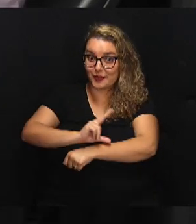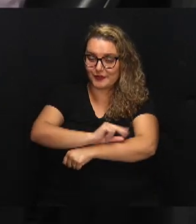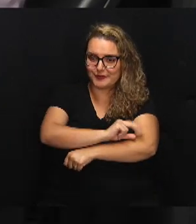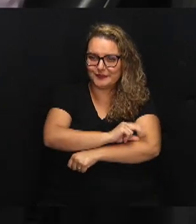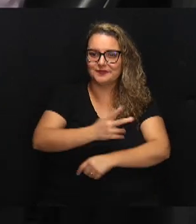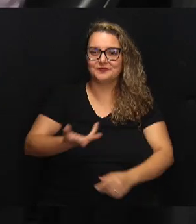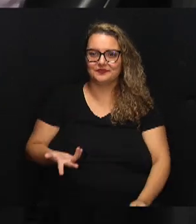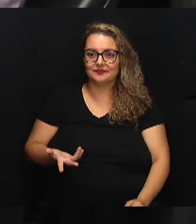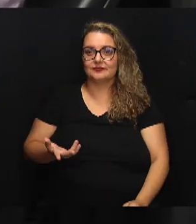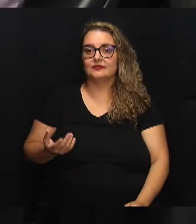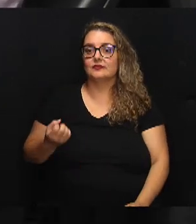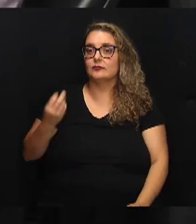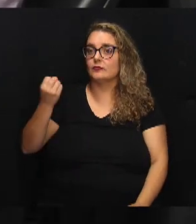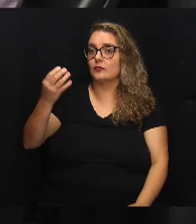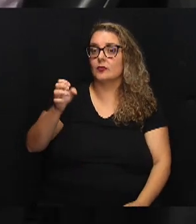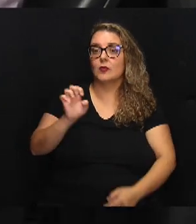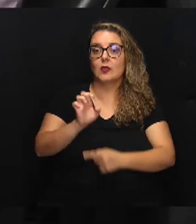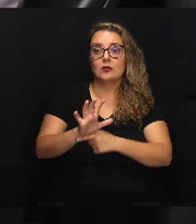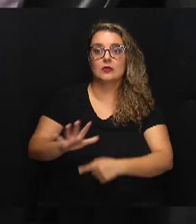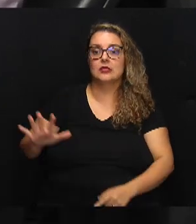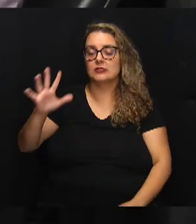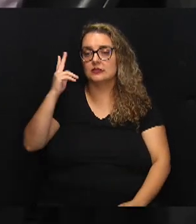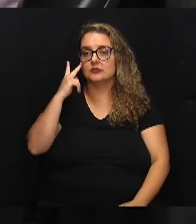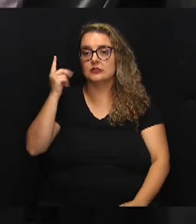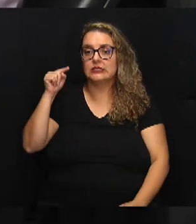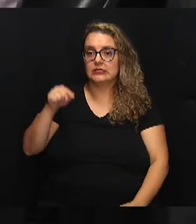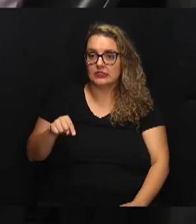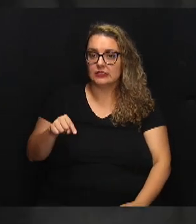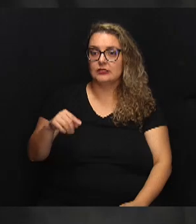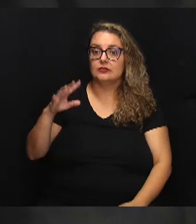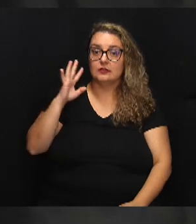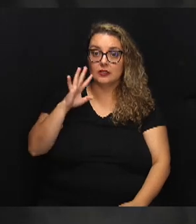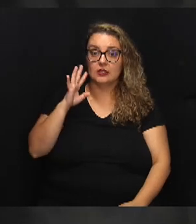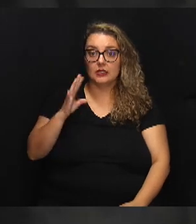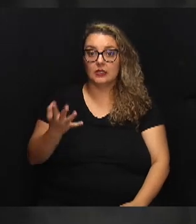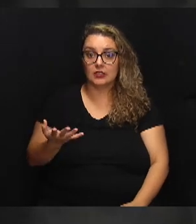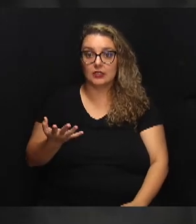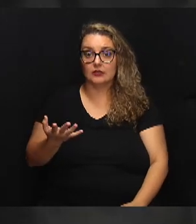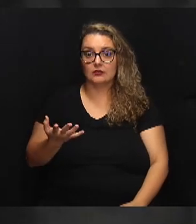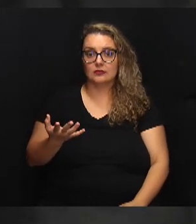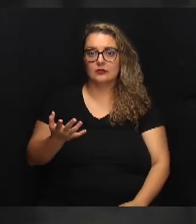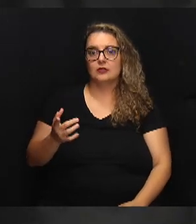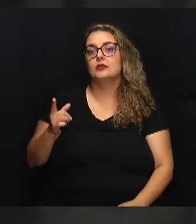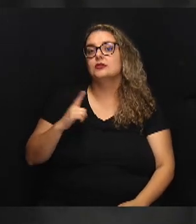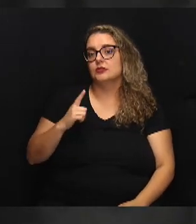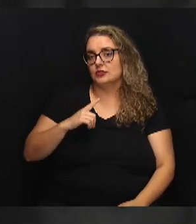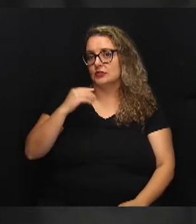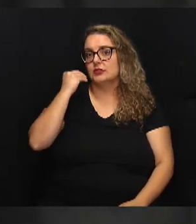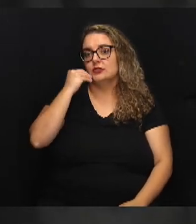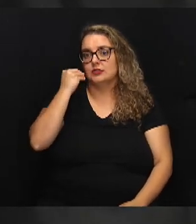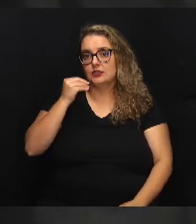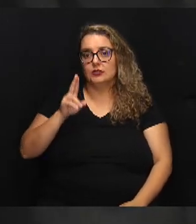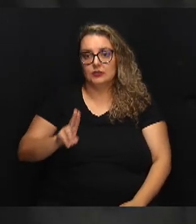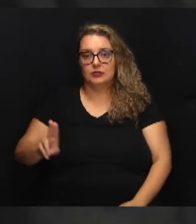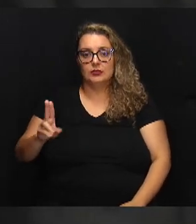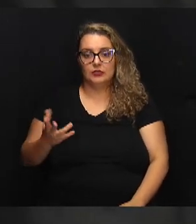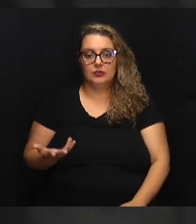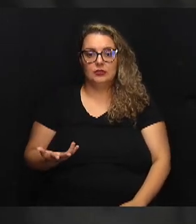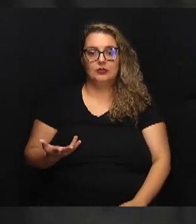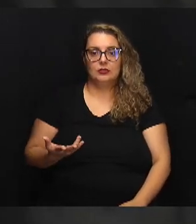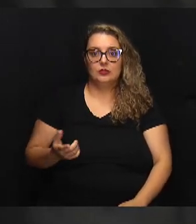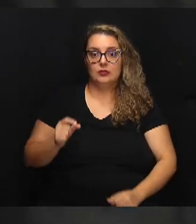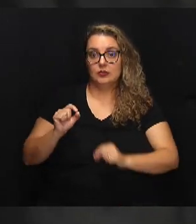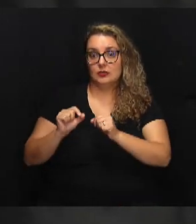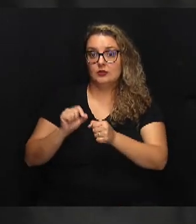aí comecei a viajar o estado de São Paulo. Isso foi muito interessante, porque além de ter a experiência da universidade, o que eu